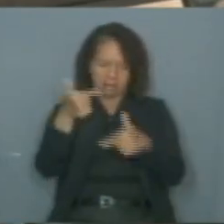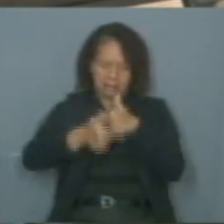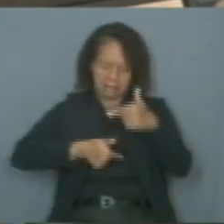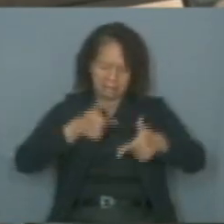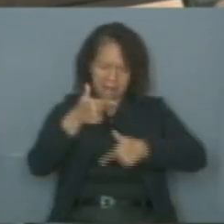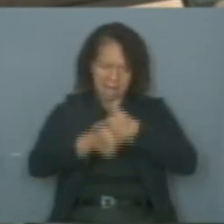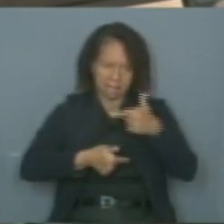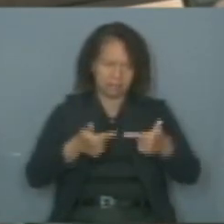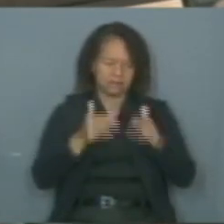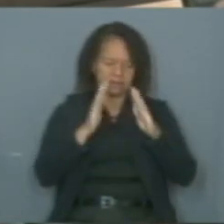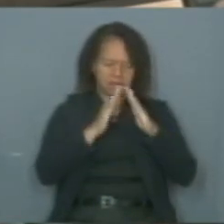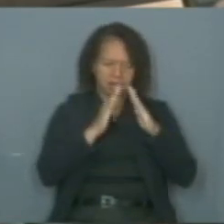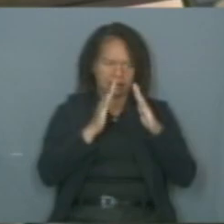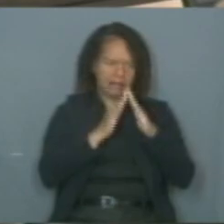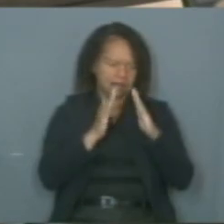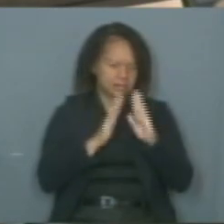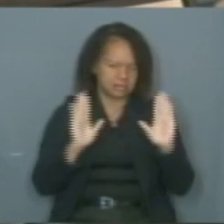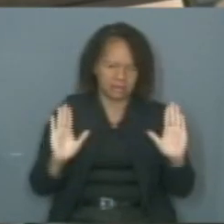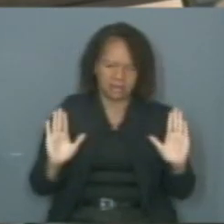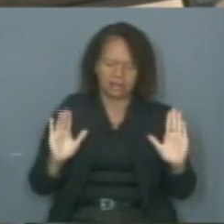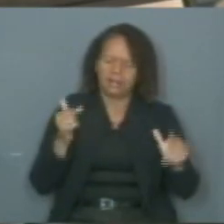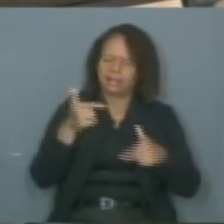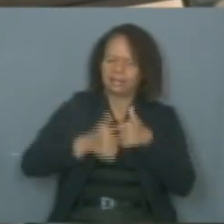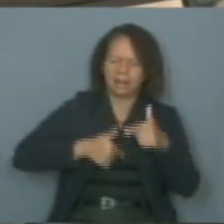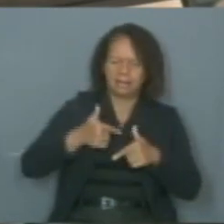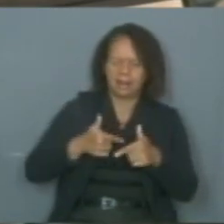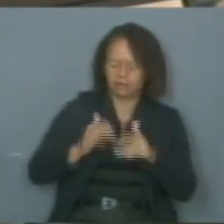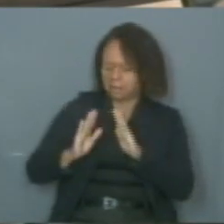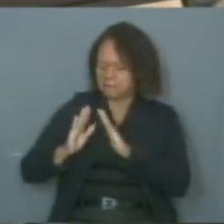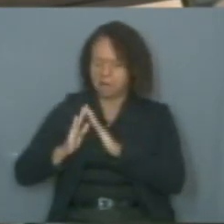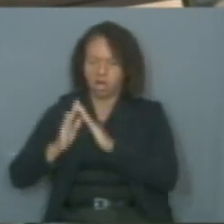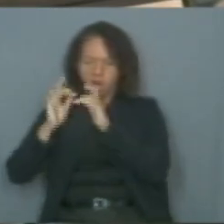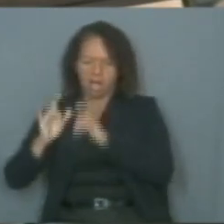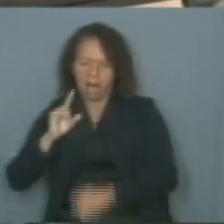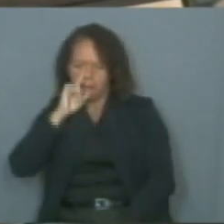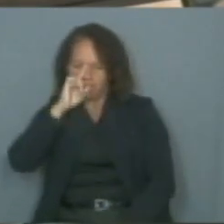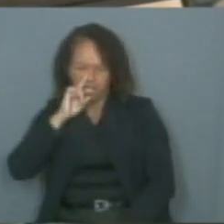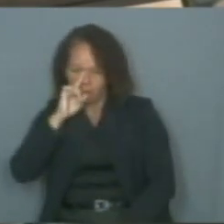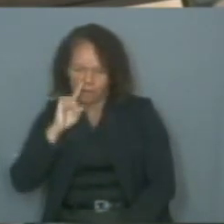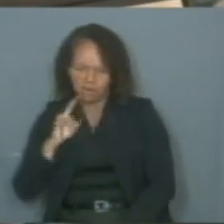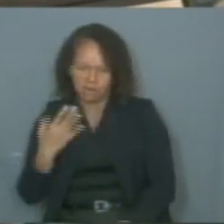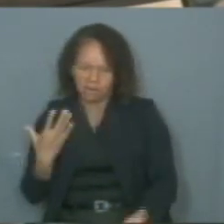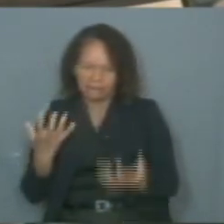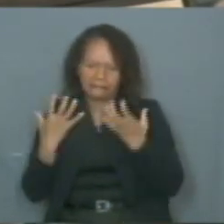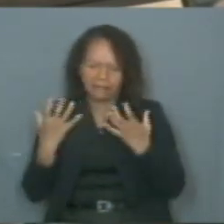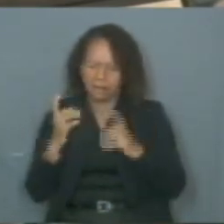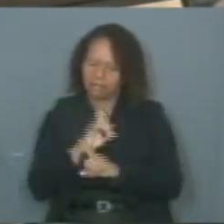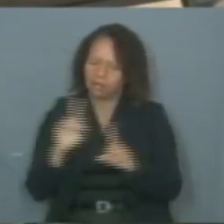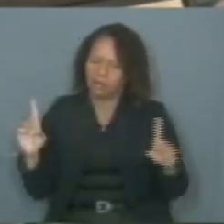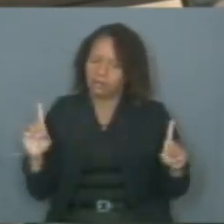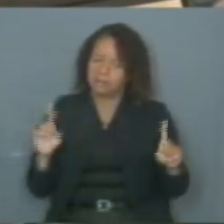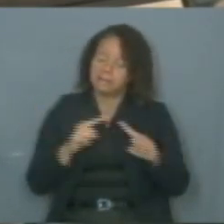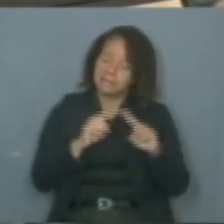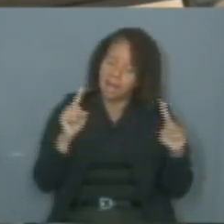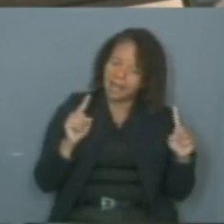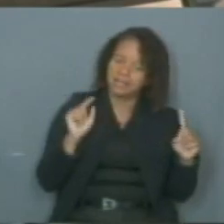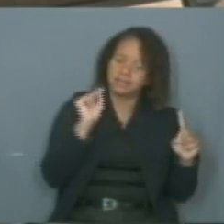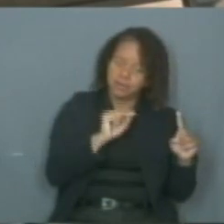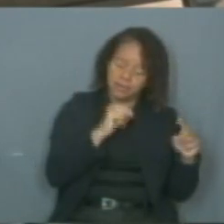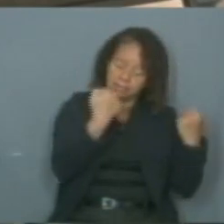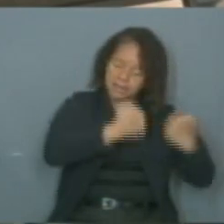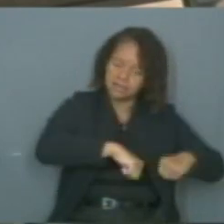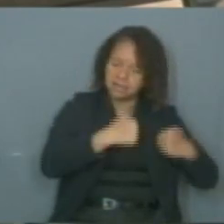trabalhador da sua moradia, que trabalhador não mora em área inapropriada para habitação porque quer, mas por uma questão